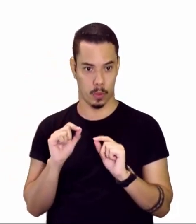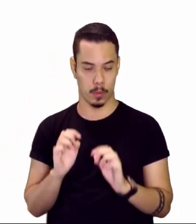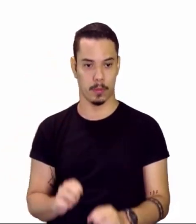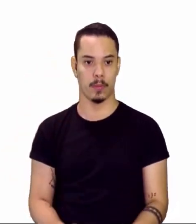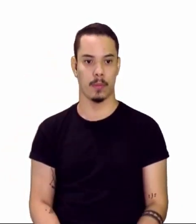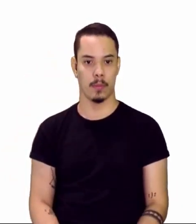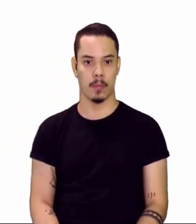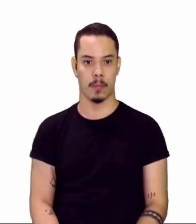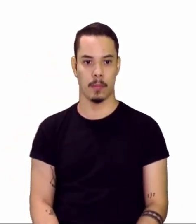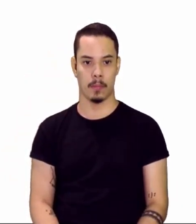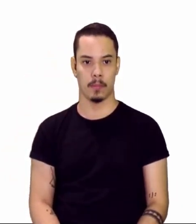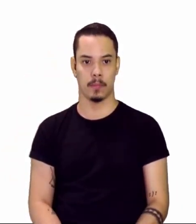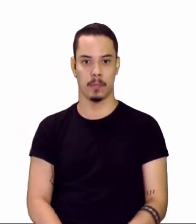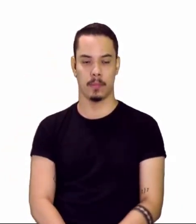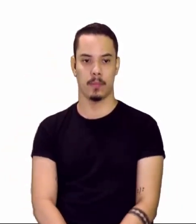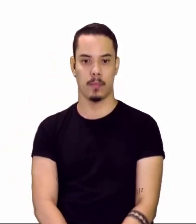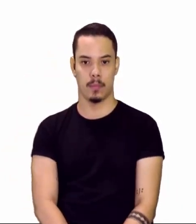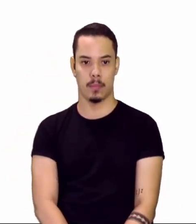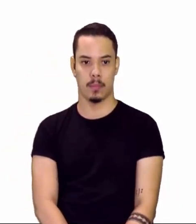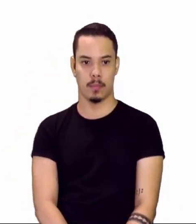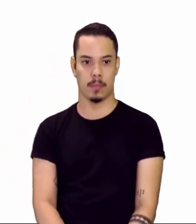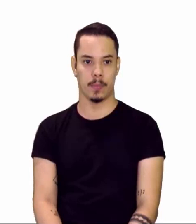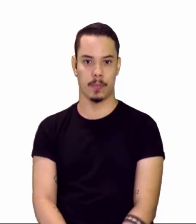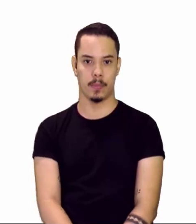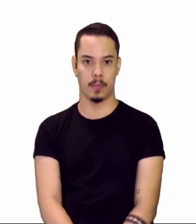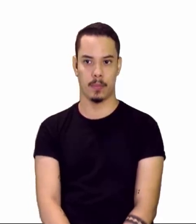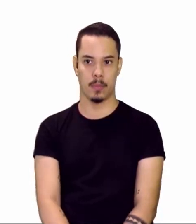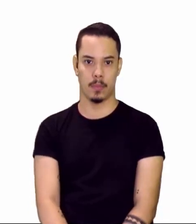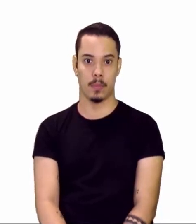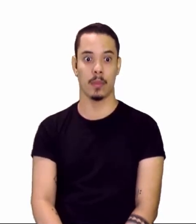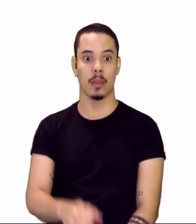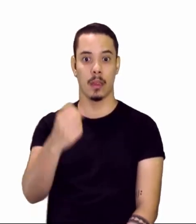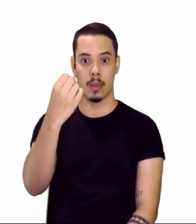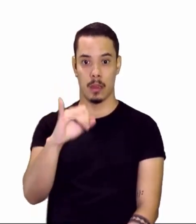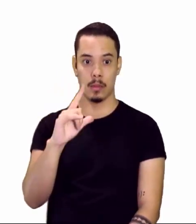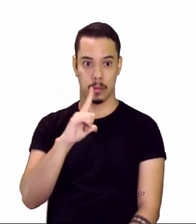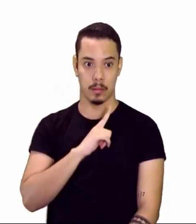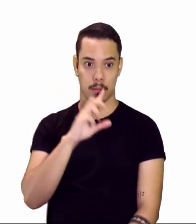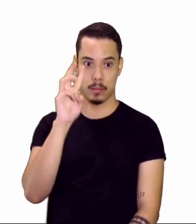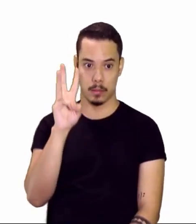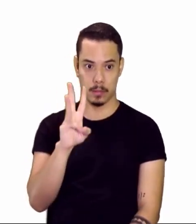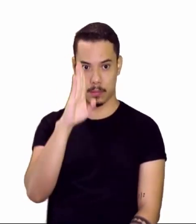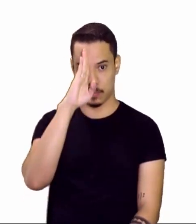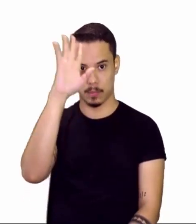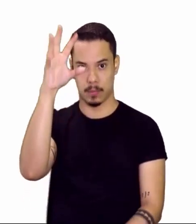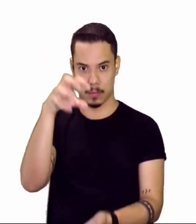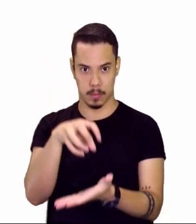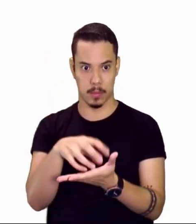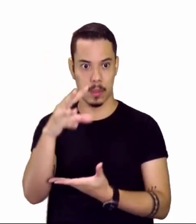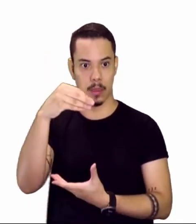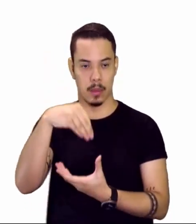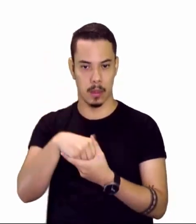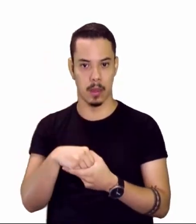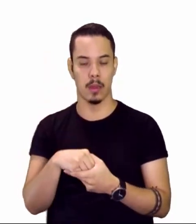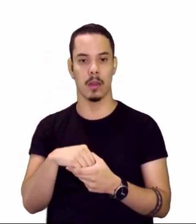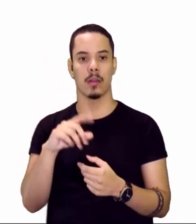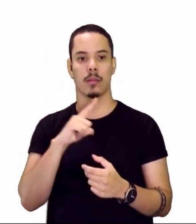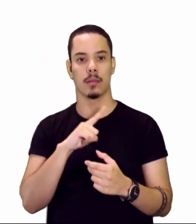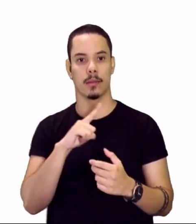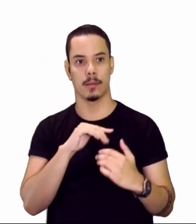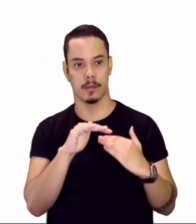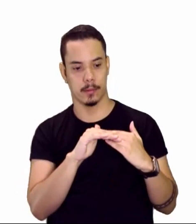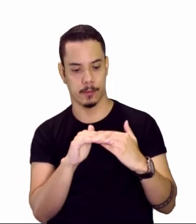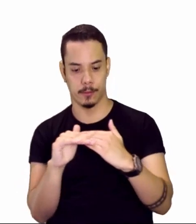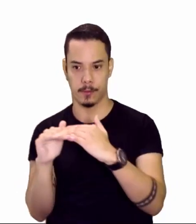se existir 3 átomos numa molécula e o elemento central ele